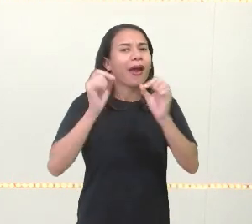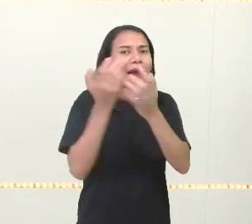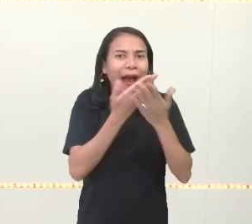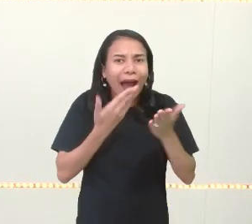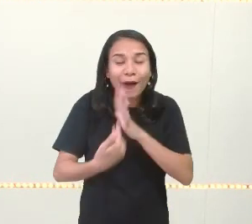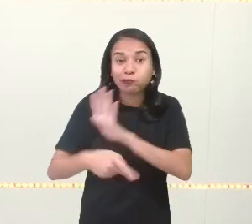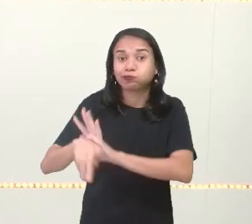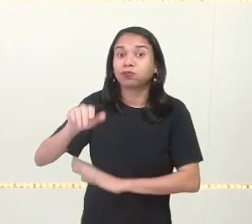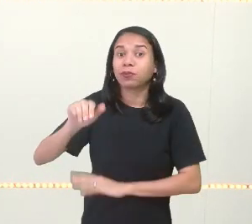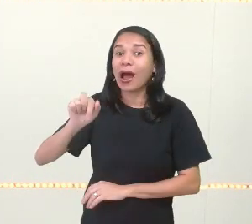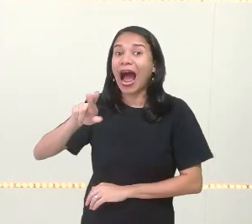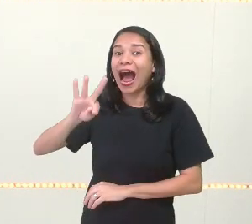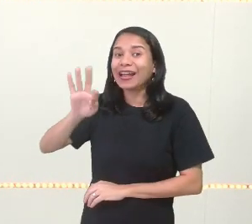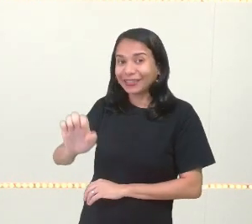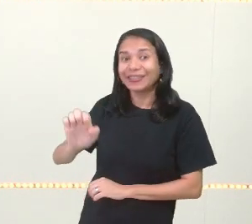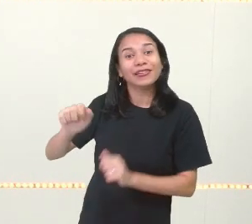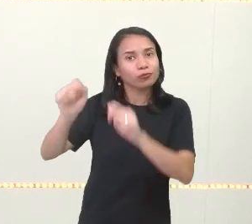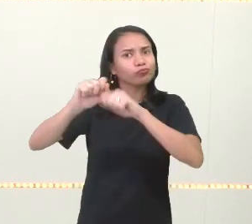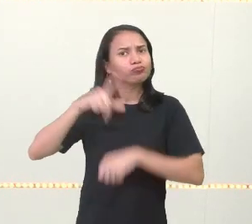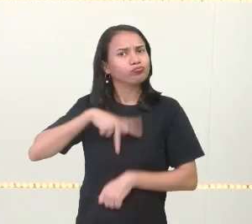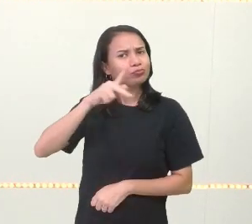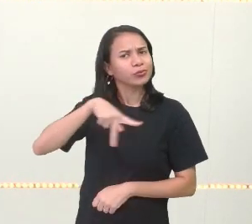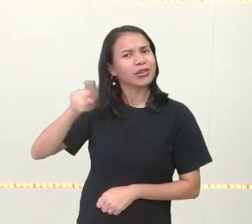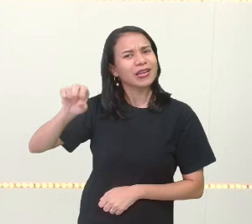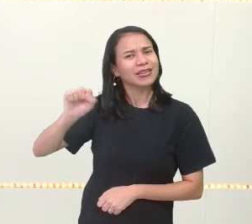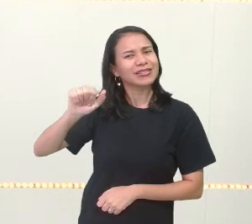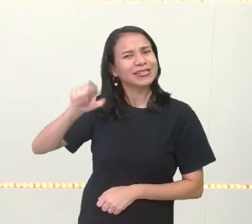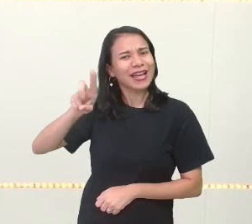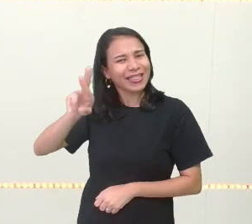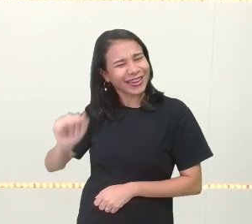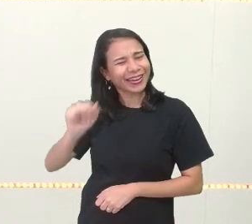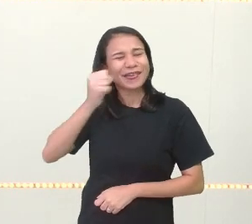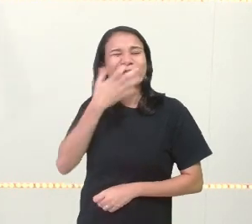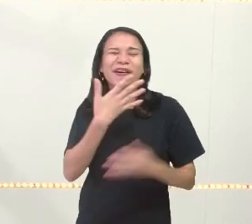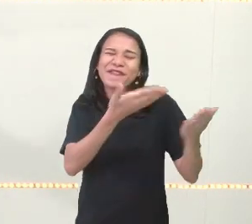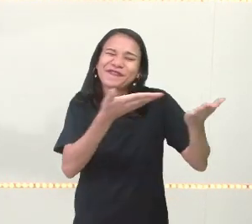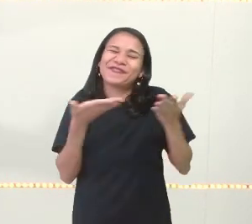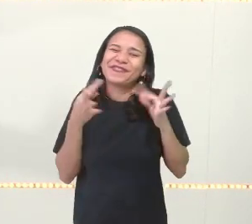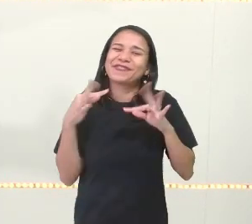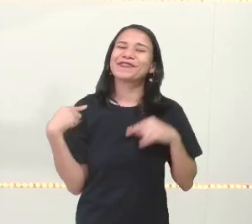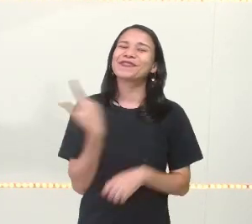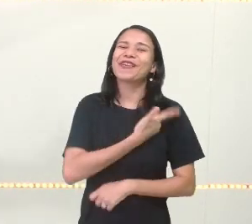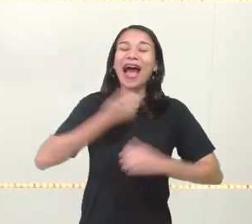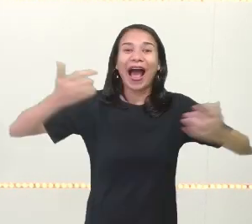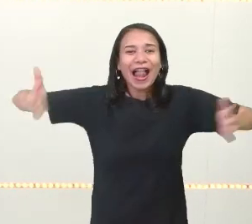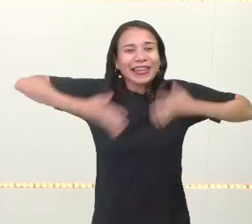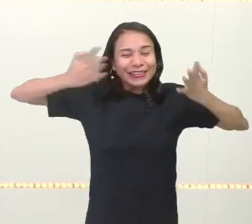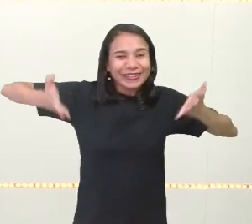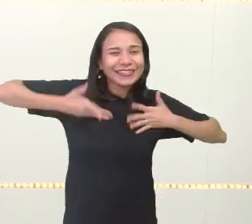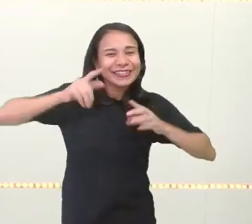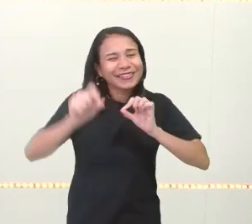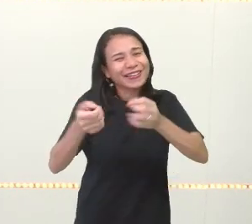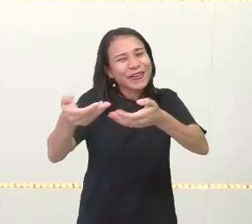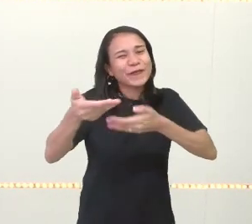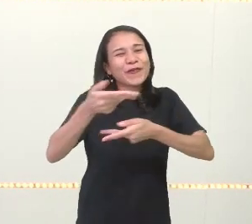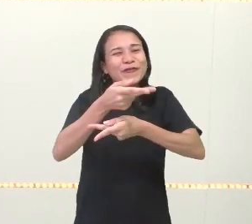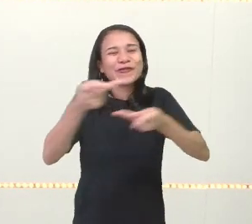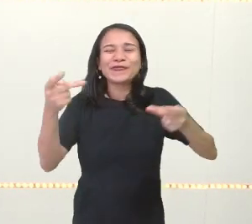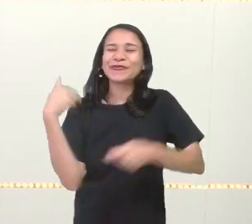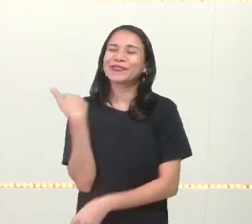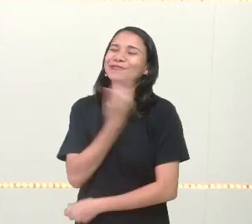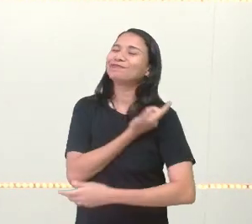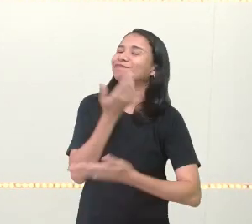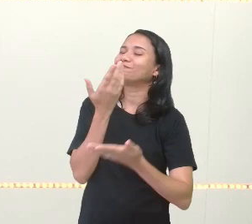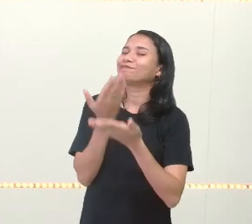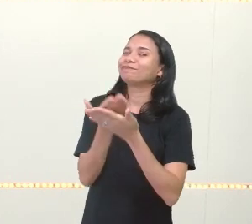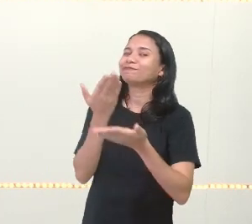arte com Sandra Duarte, essa pessoa aqui que vos fala. Sejam super bem-vindos, é uma alegria do tamanho do universo receber vocês aqui na nossa aula,